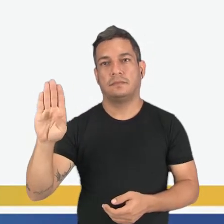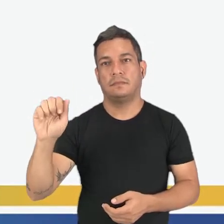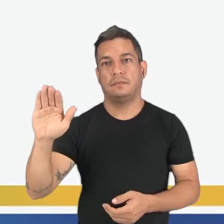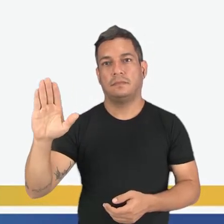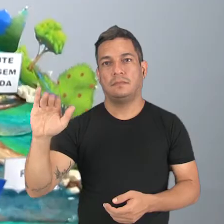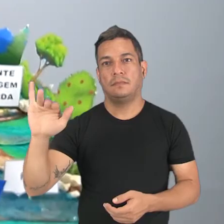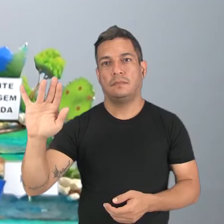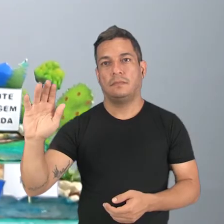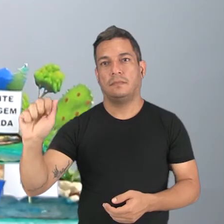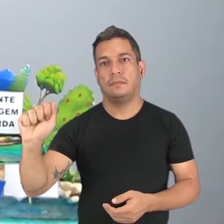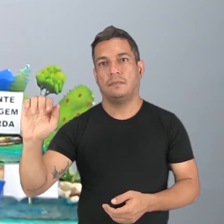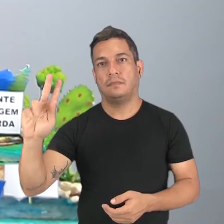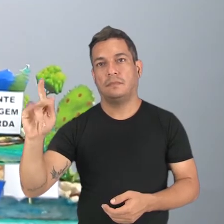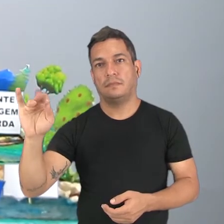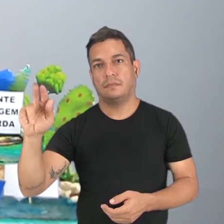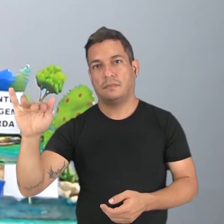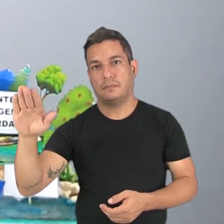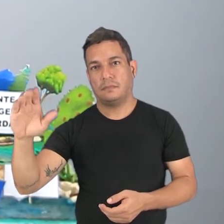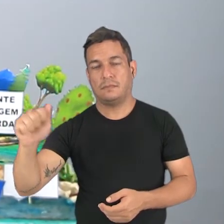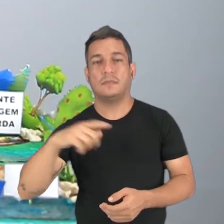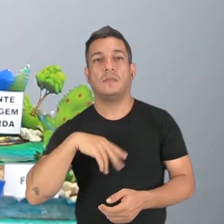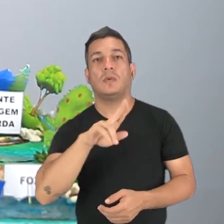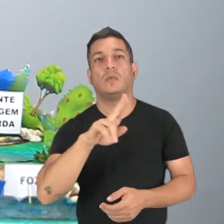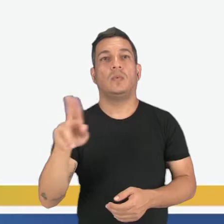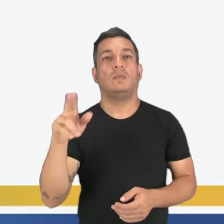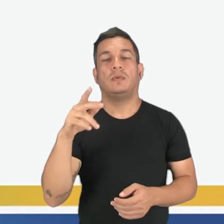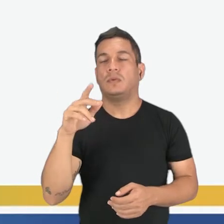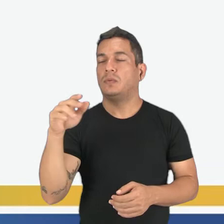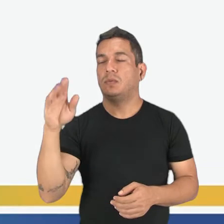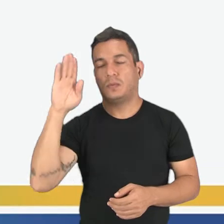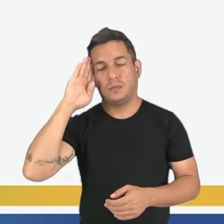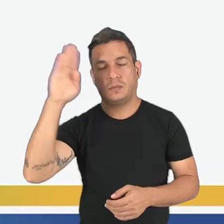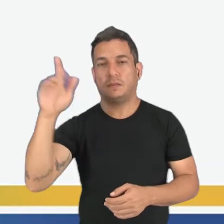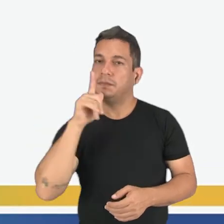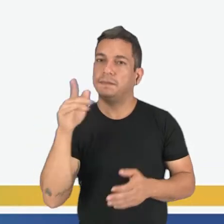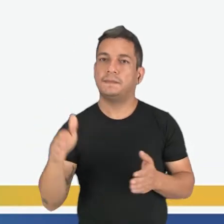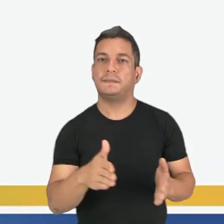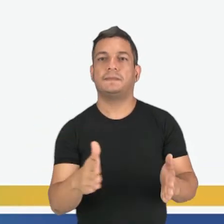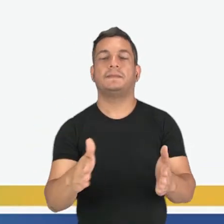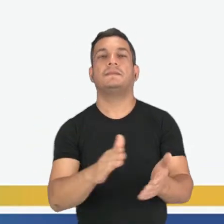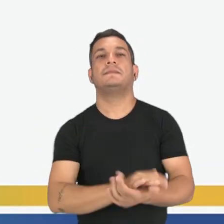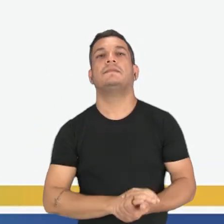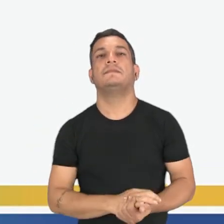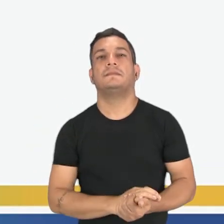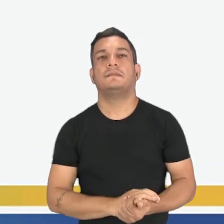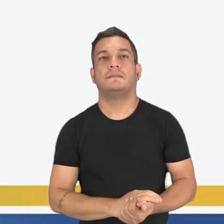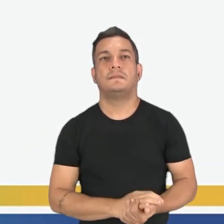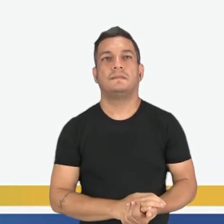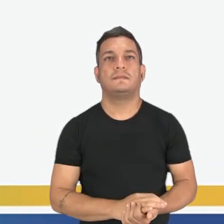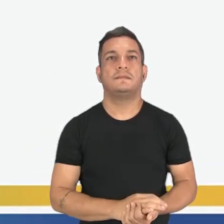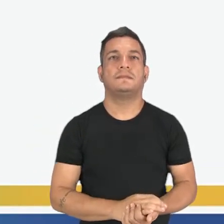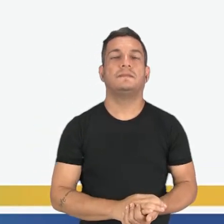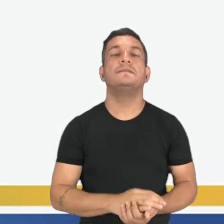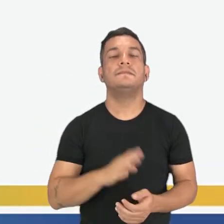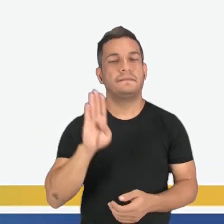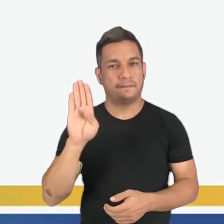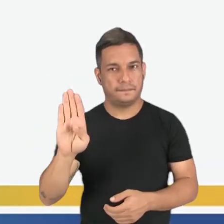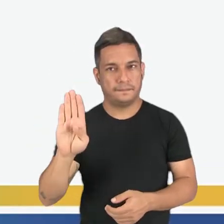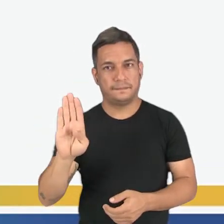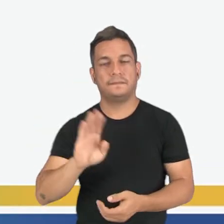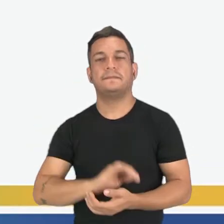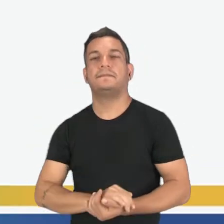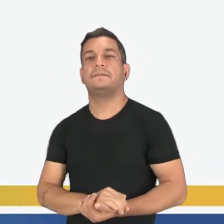Olha a nossa maquete. Leva o nome do rio principal. Quem é a criança que leva o nome do rio principal? Muito